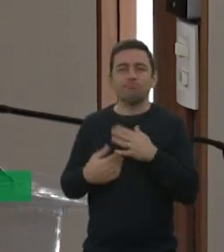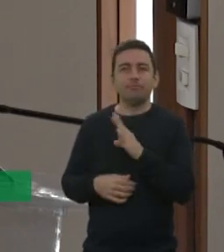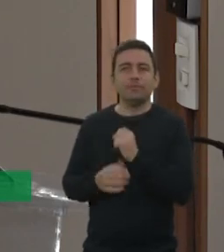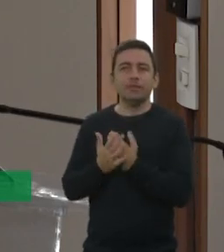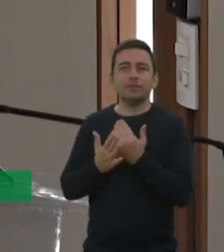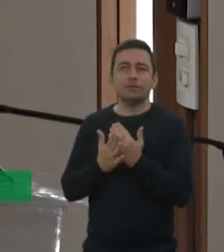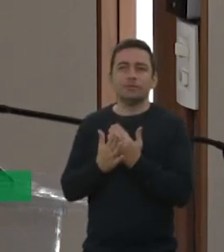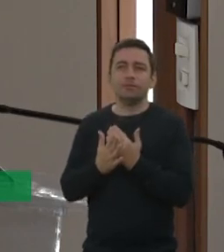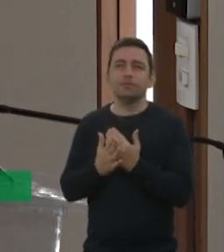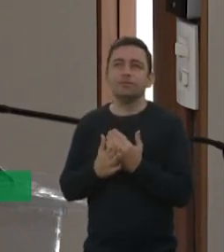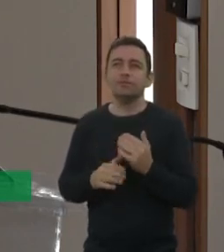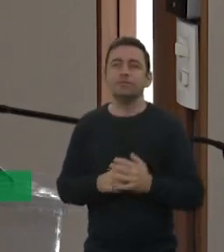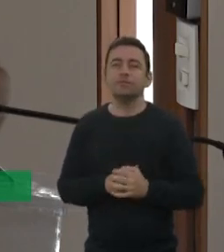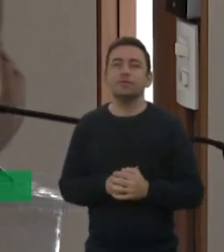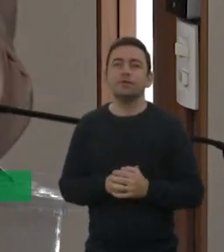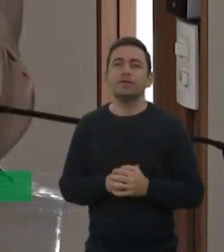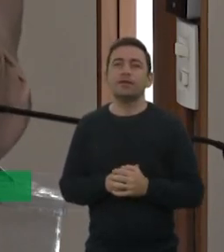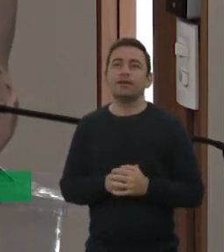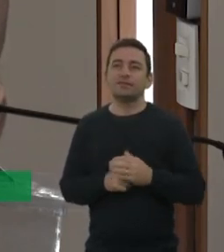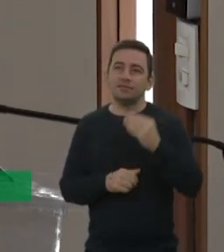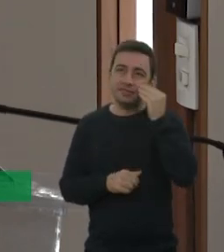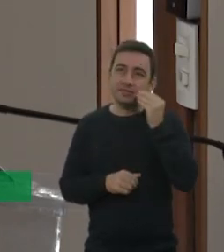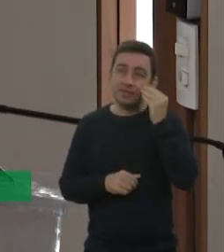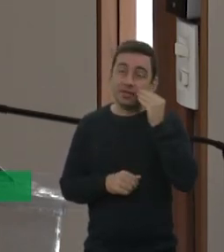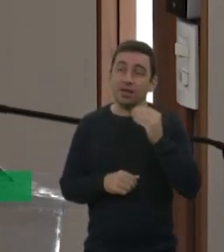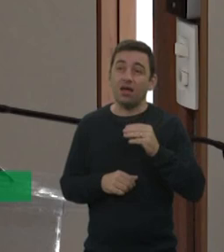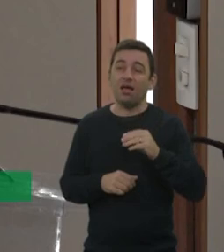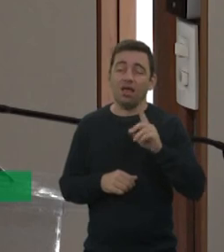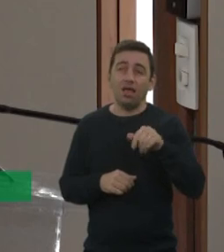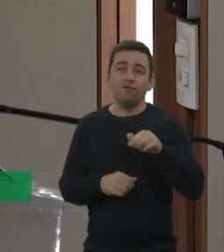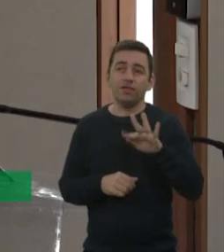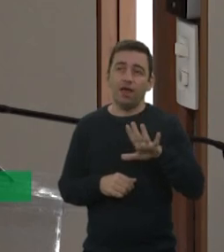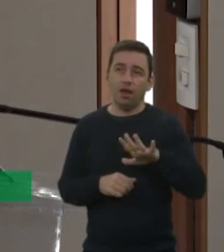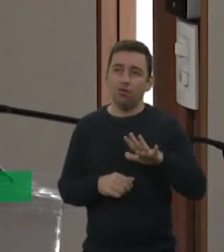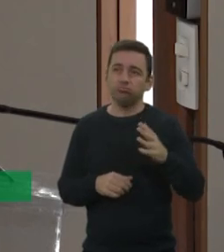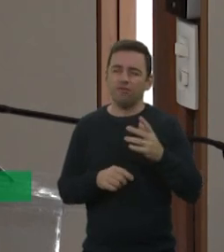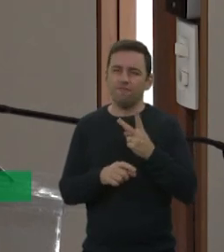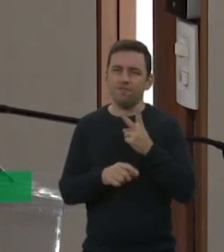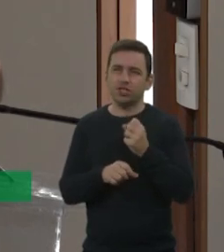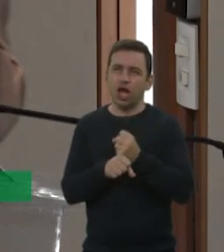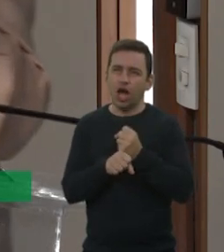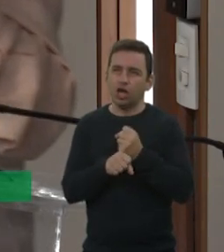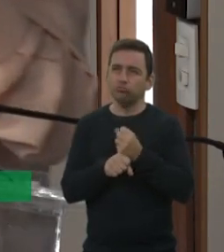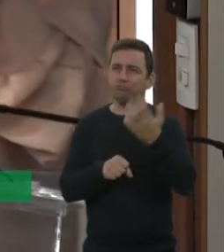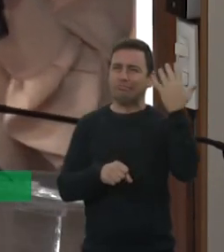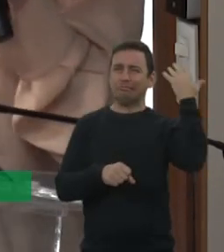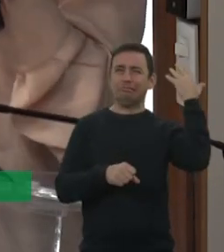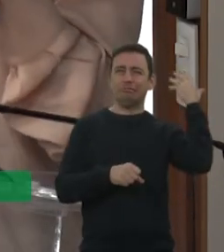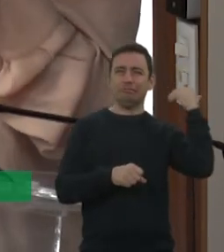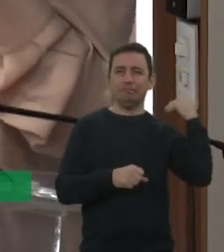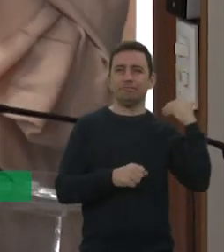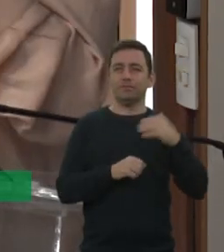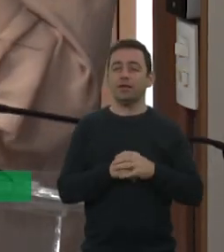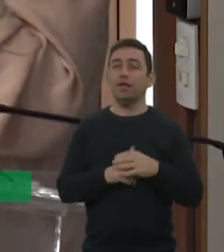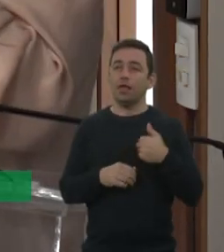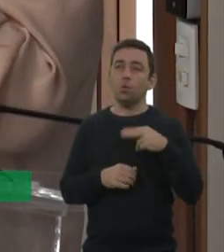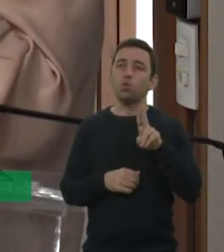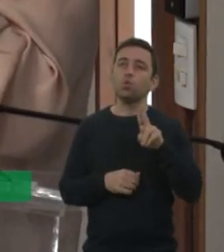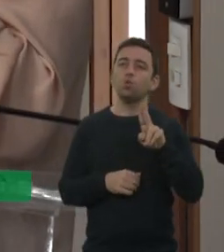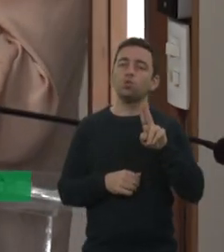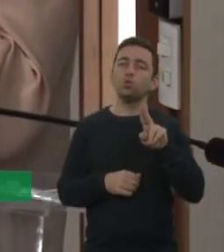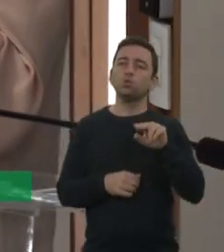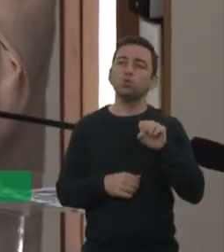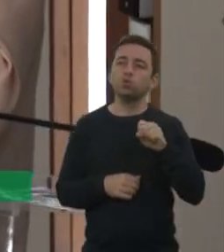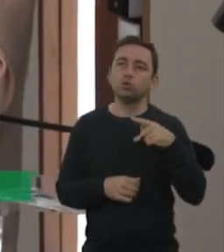eu entrei nessa vida aí já na Federal, há 20 anos atrás, quando eu comecei transplante lá. E na USP fiquei 8 anos como